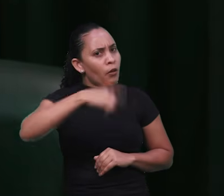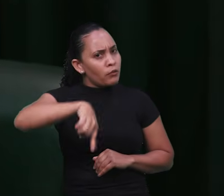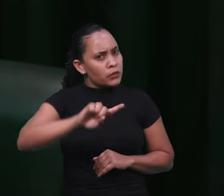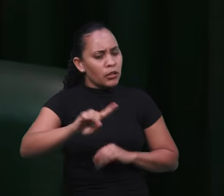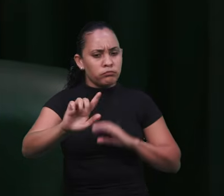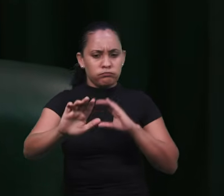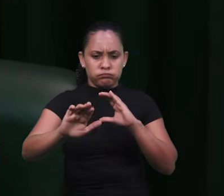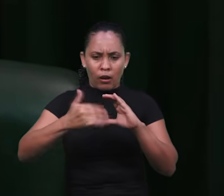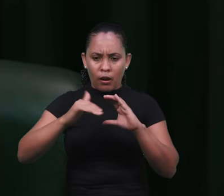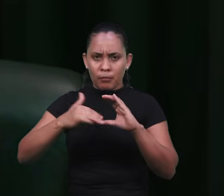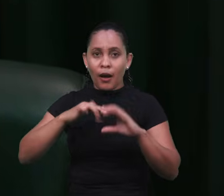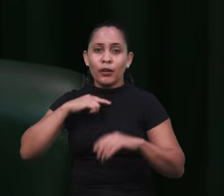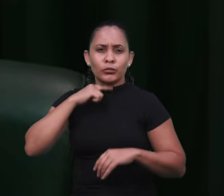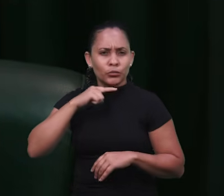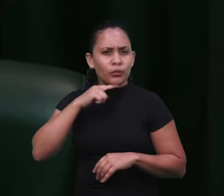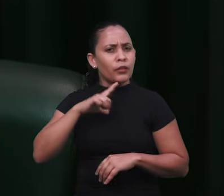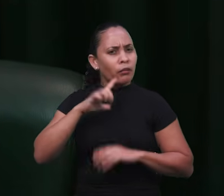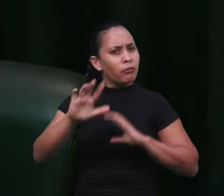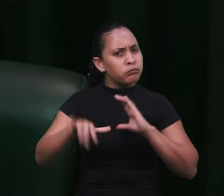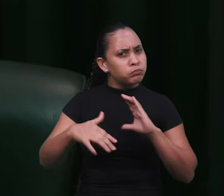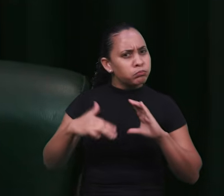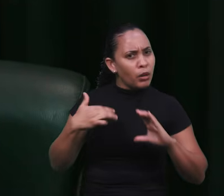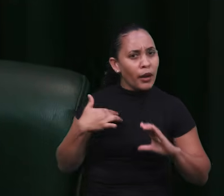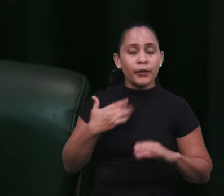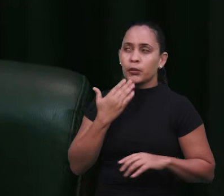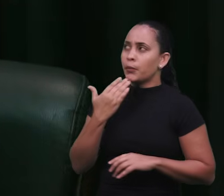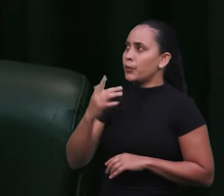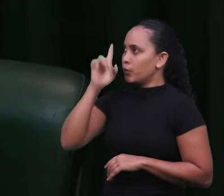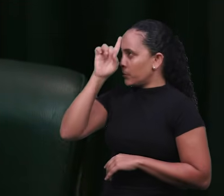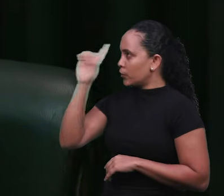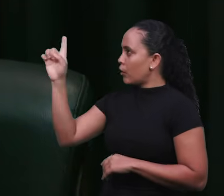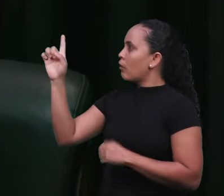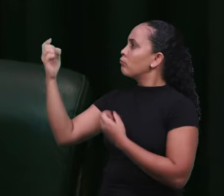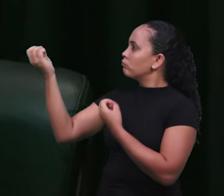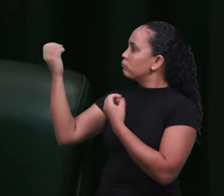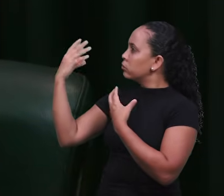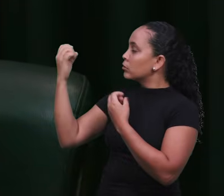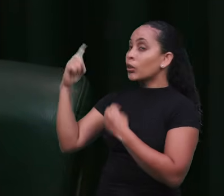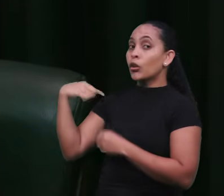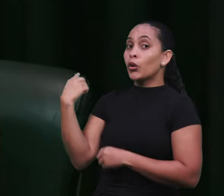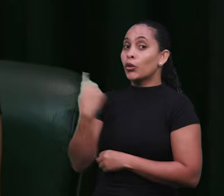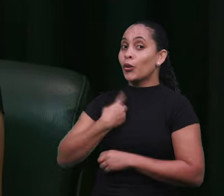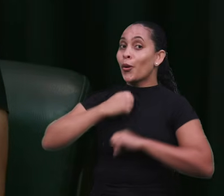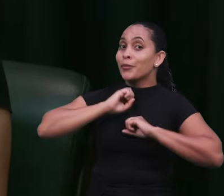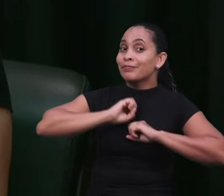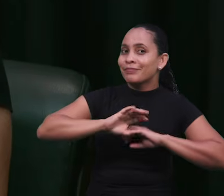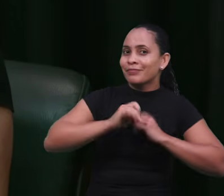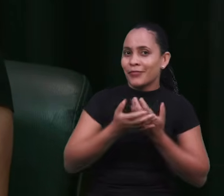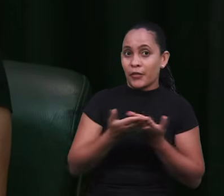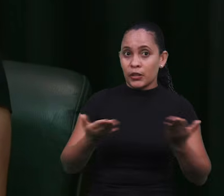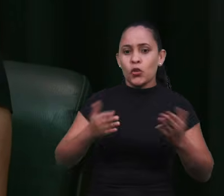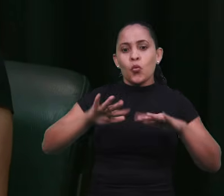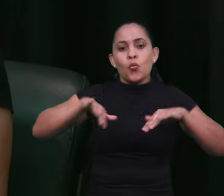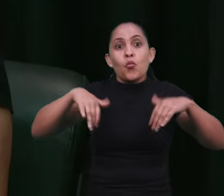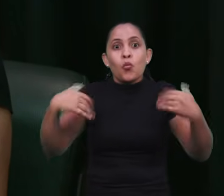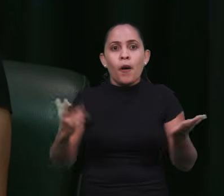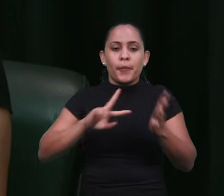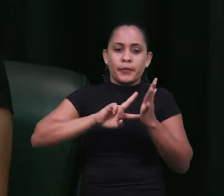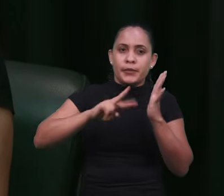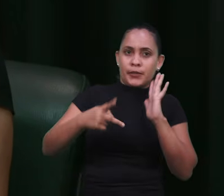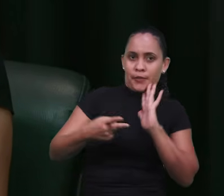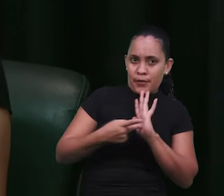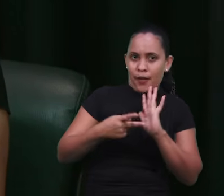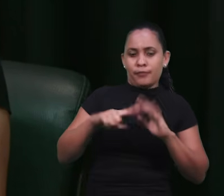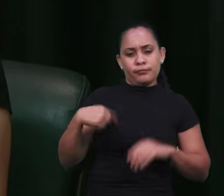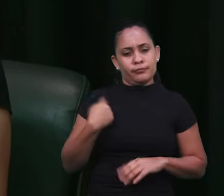nós estudamos, buscamos ao Senhor, pedimos ao Senhor para que o Senhor nos oriente o que fazer e o significado daquilo.